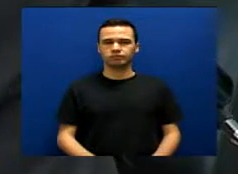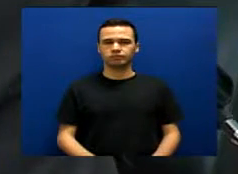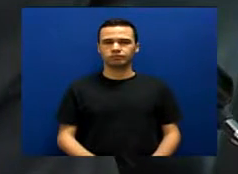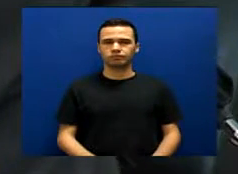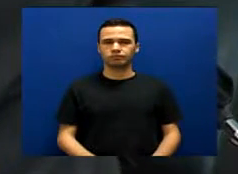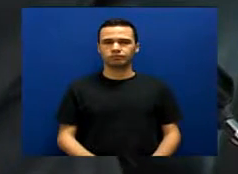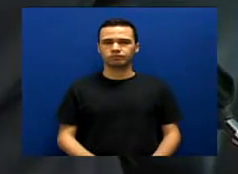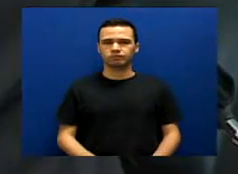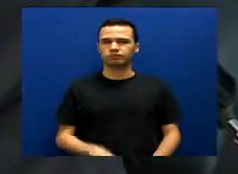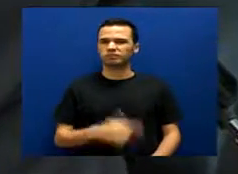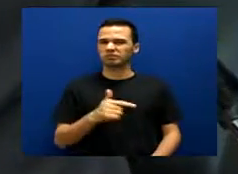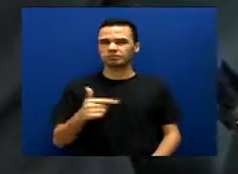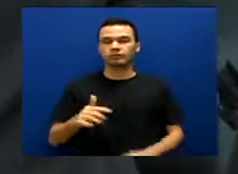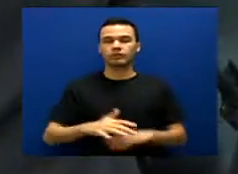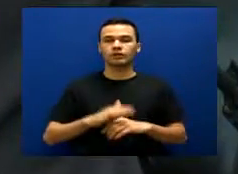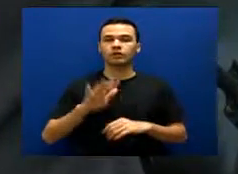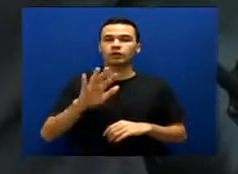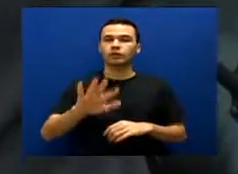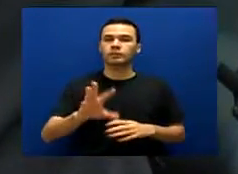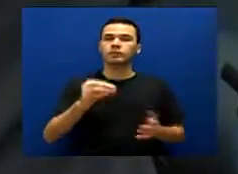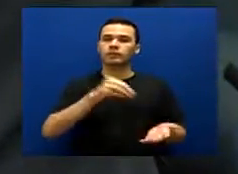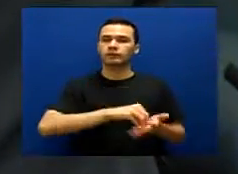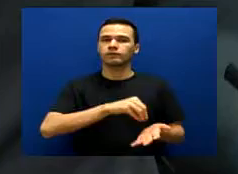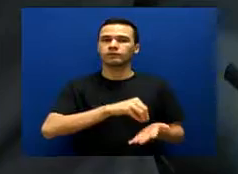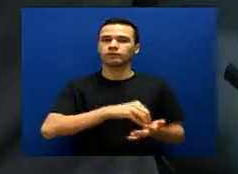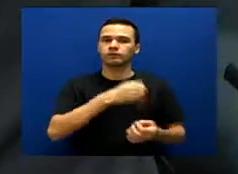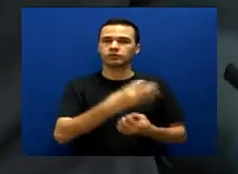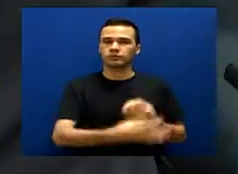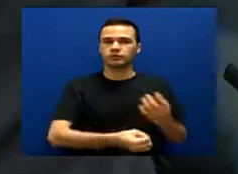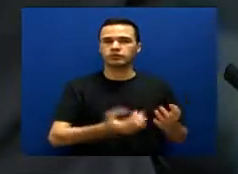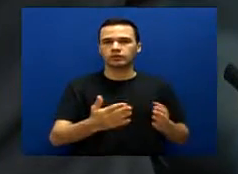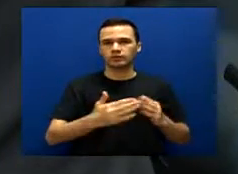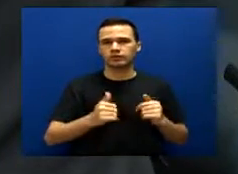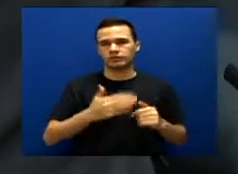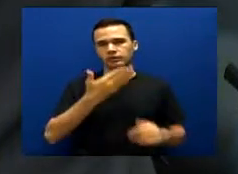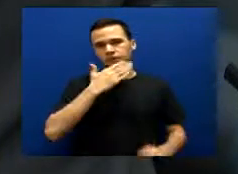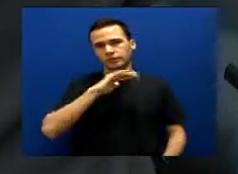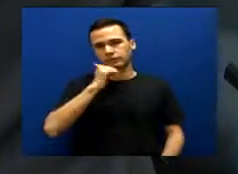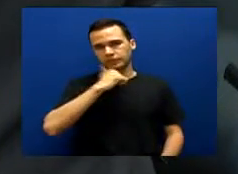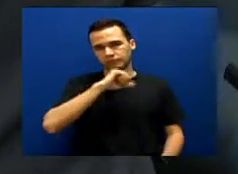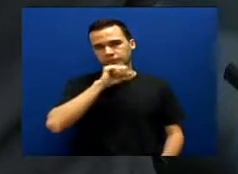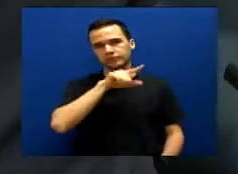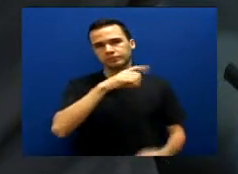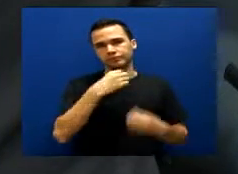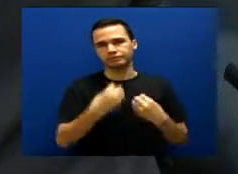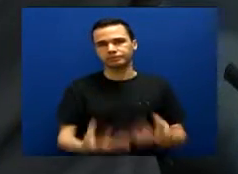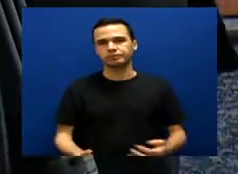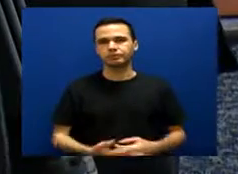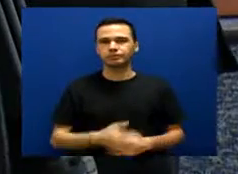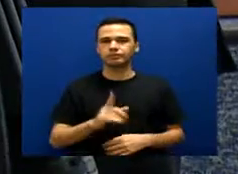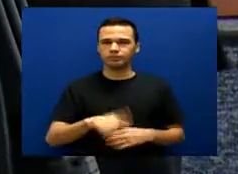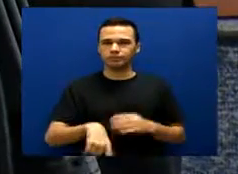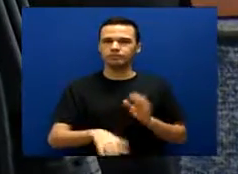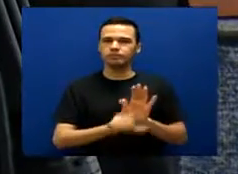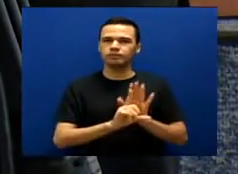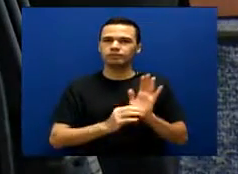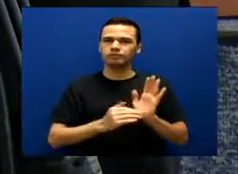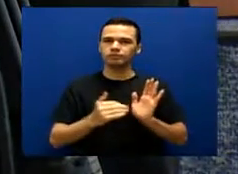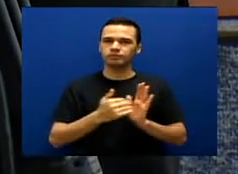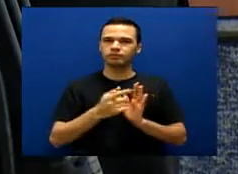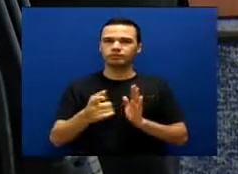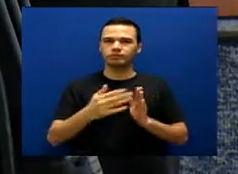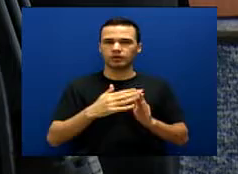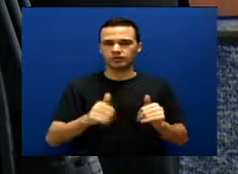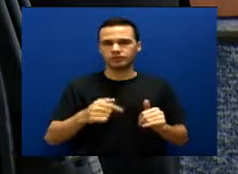não tem... É que hoje, até pela falta do material, é pedido para os pais que mandem essas coisas. Então, na verdade, essa emenda, eu pediria até para a